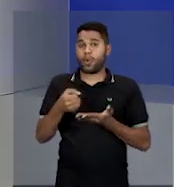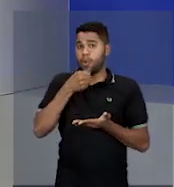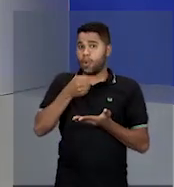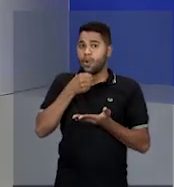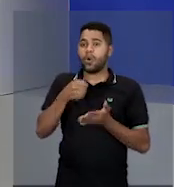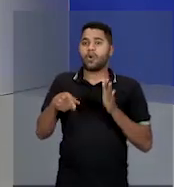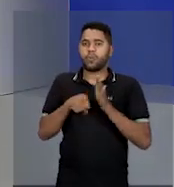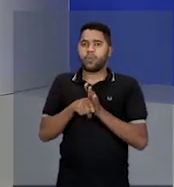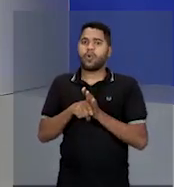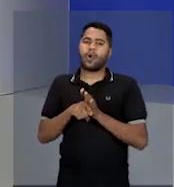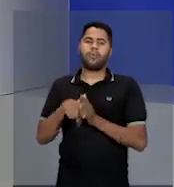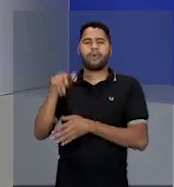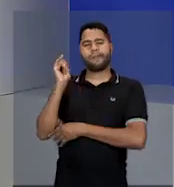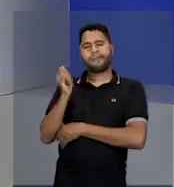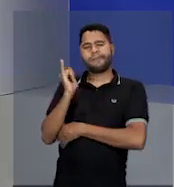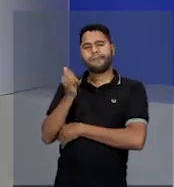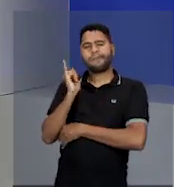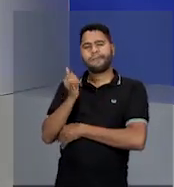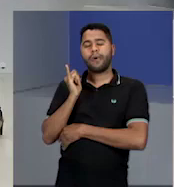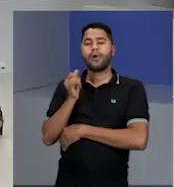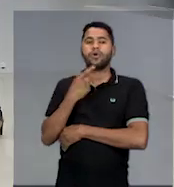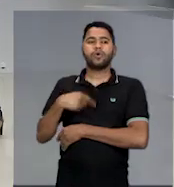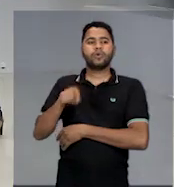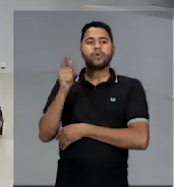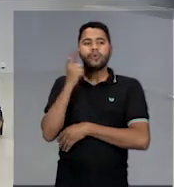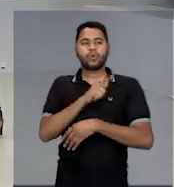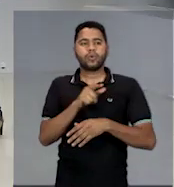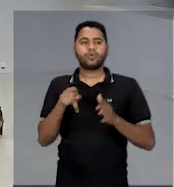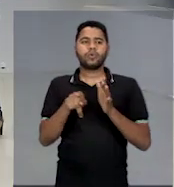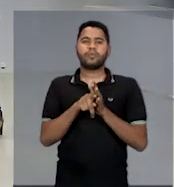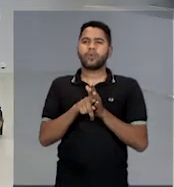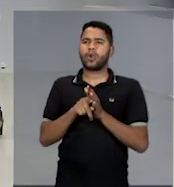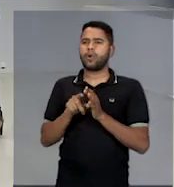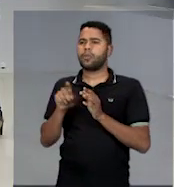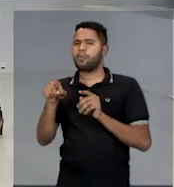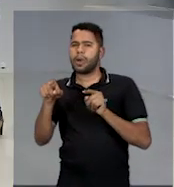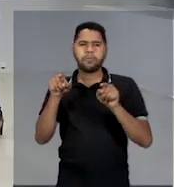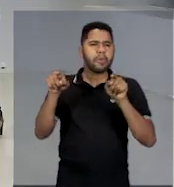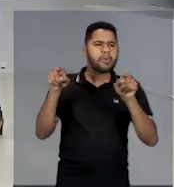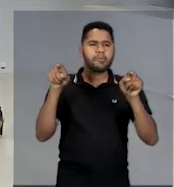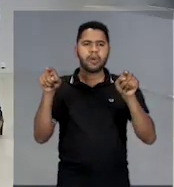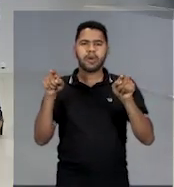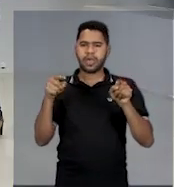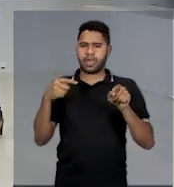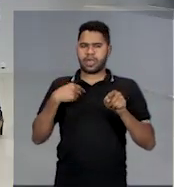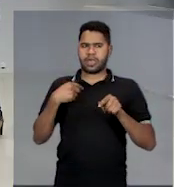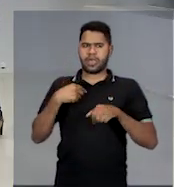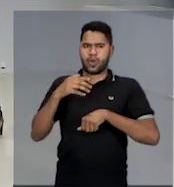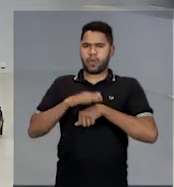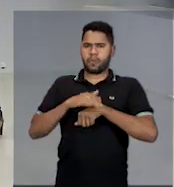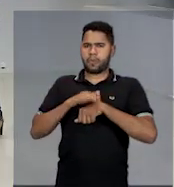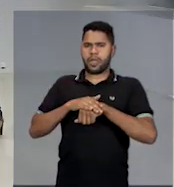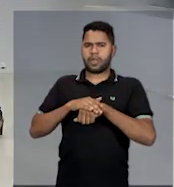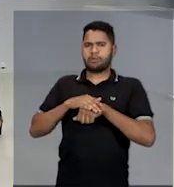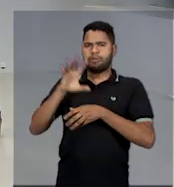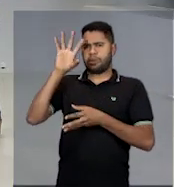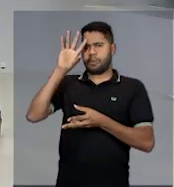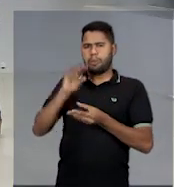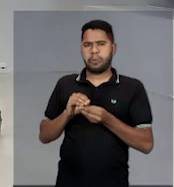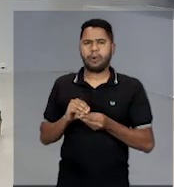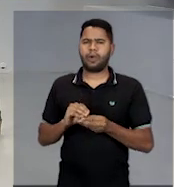grande contador de histórias, para que a gente ouça todos esses lados e não para que a gente tire